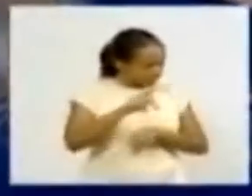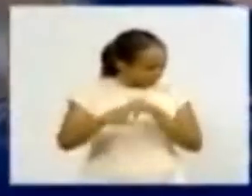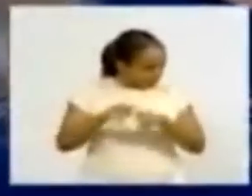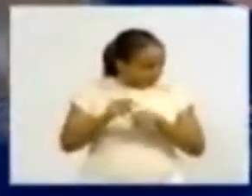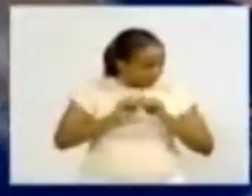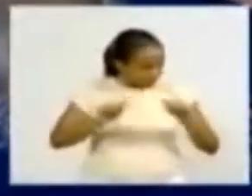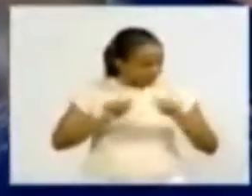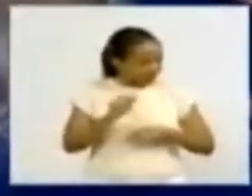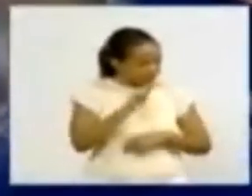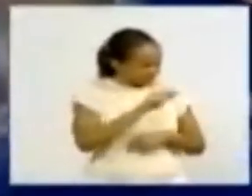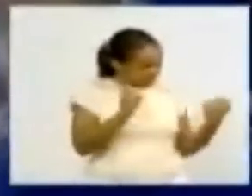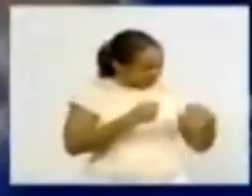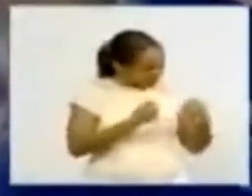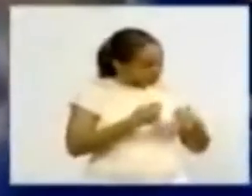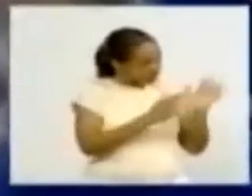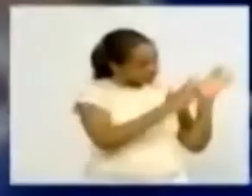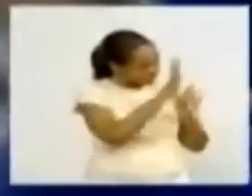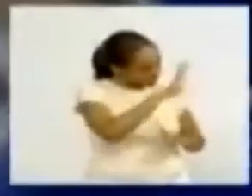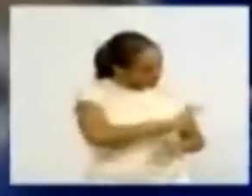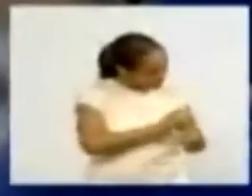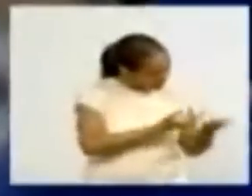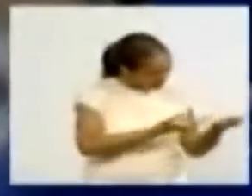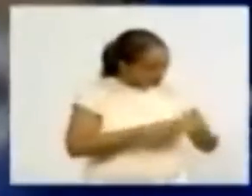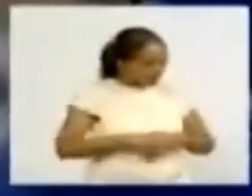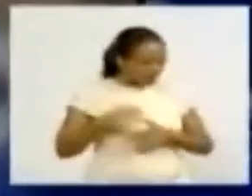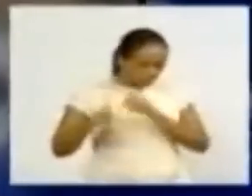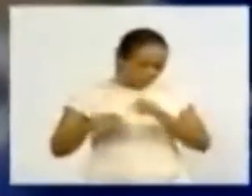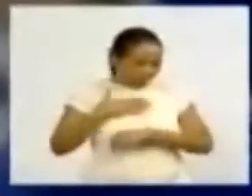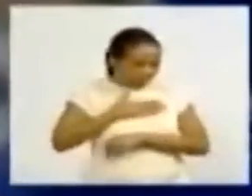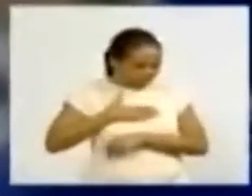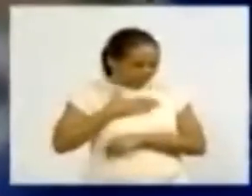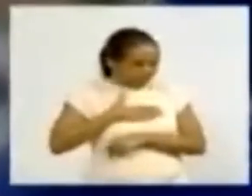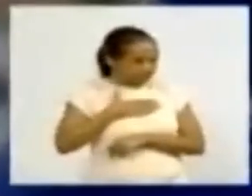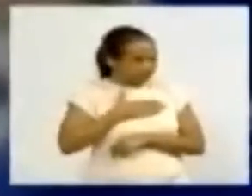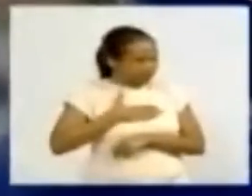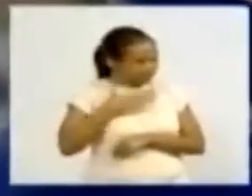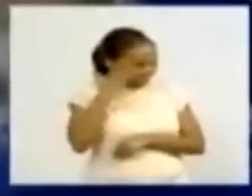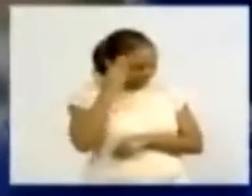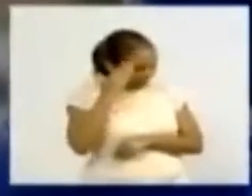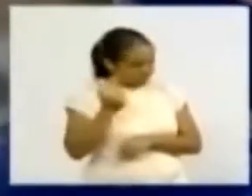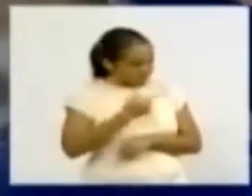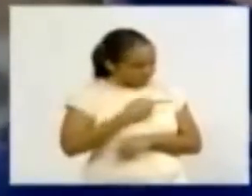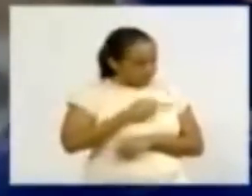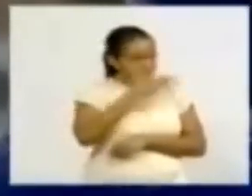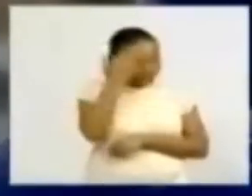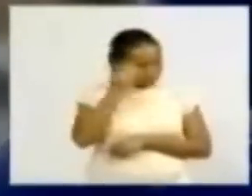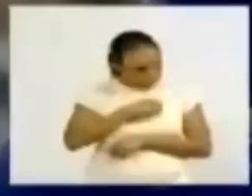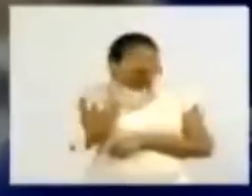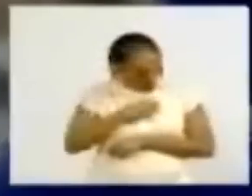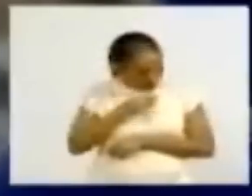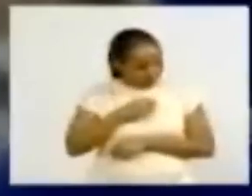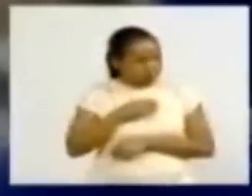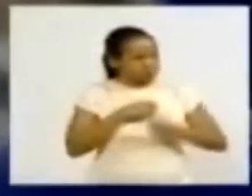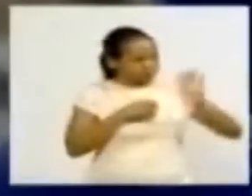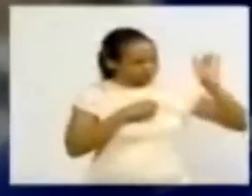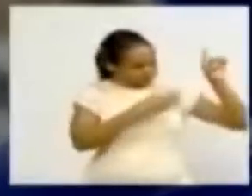conta para o povo que você precisa da misericórdia dele. O povo gosta de ouvir que a gente é fraco e que a gente tem Deus no nosso coração